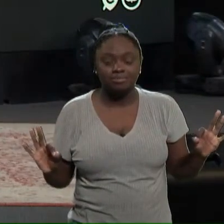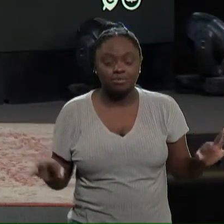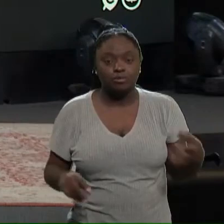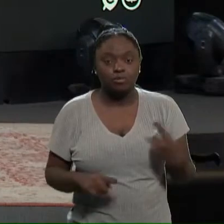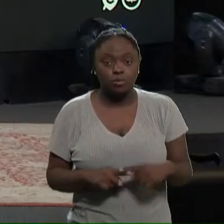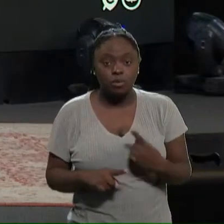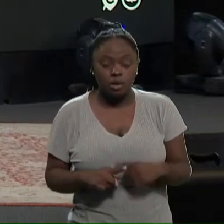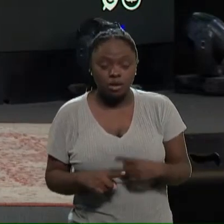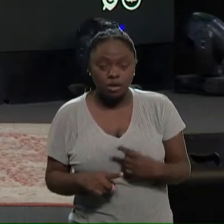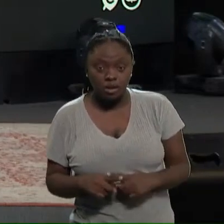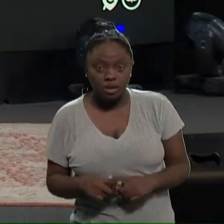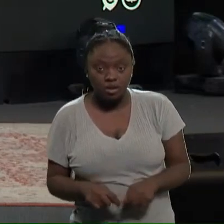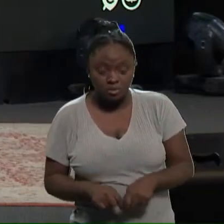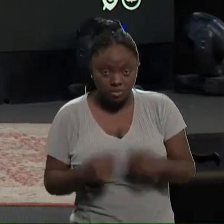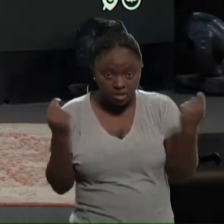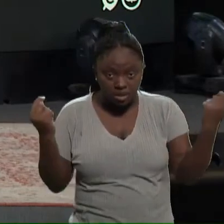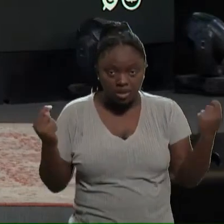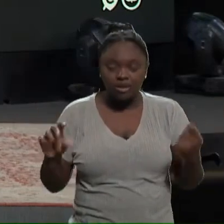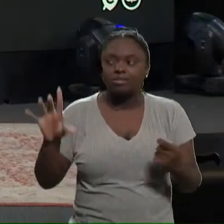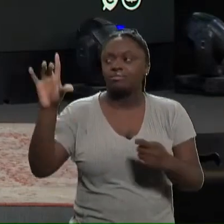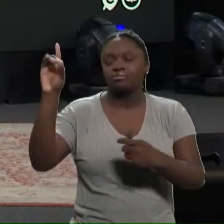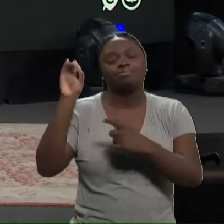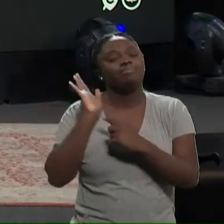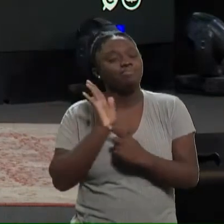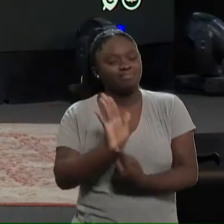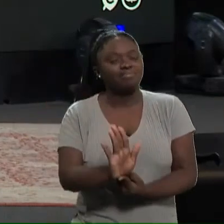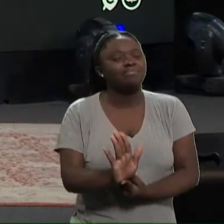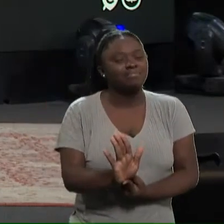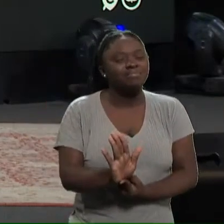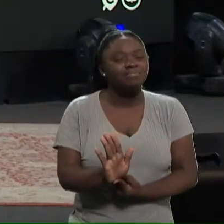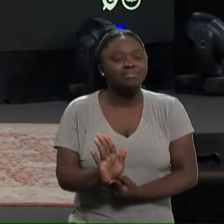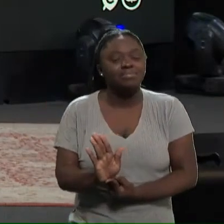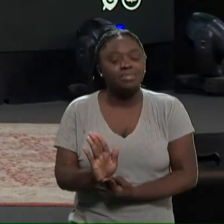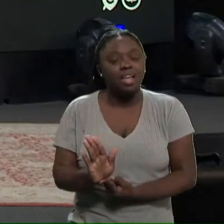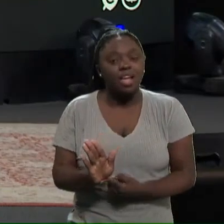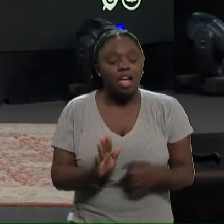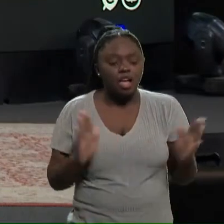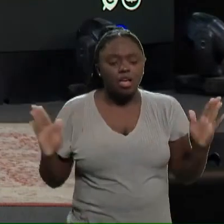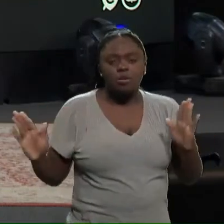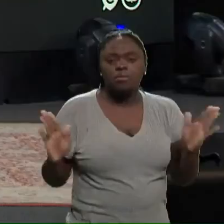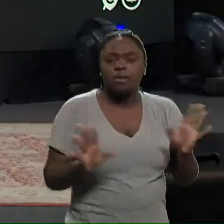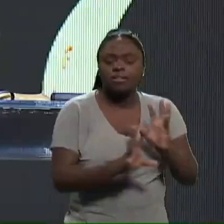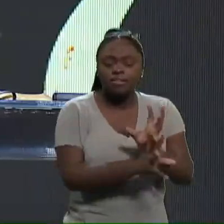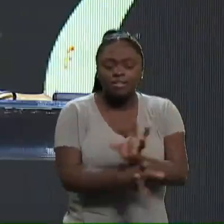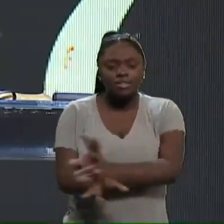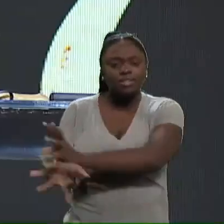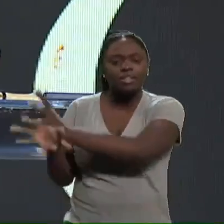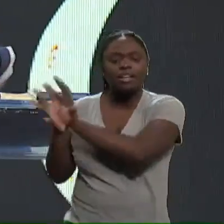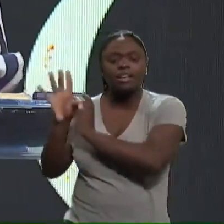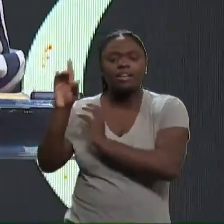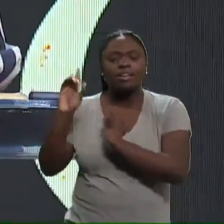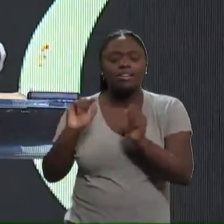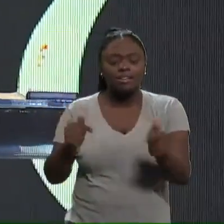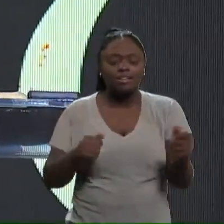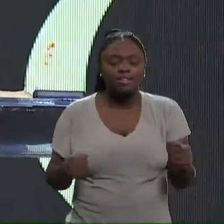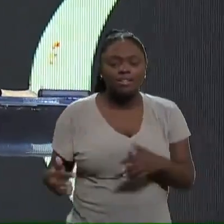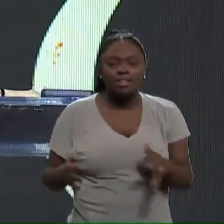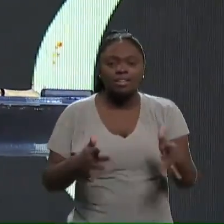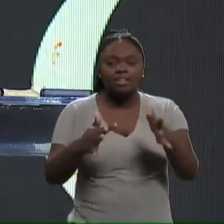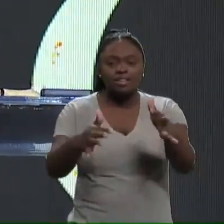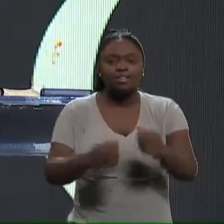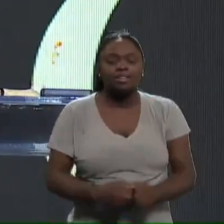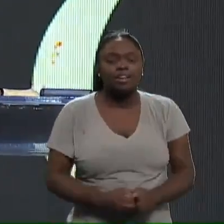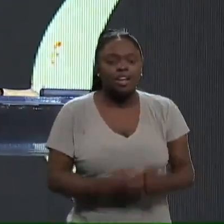Porque é no improvável que Deus se manifesta. É no deserto que Deus faz caminho, é no árido que Deus